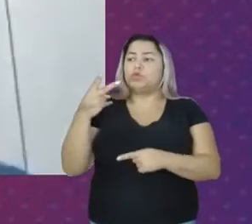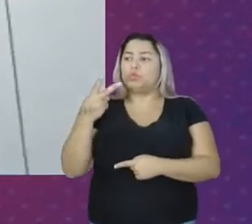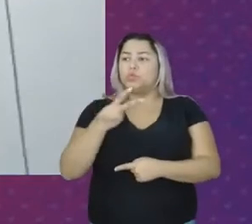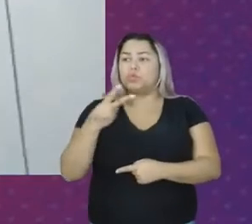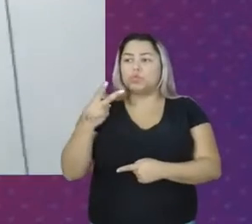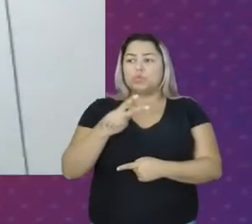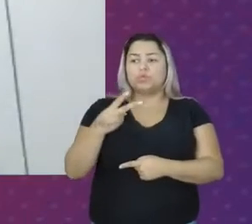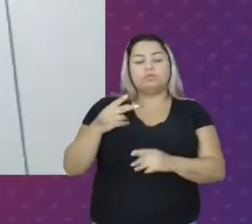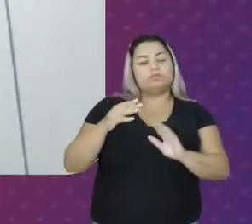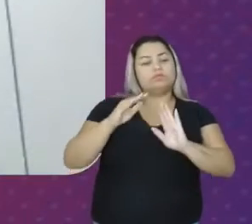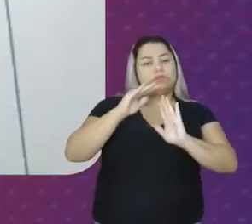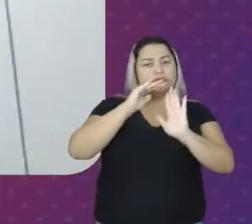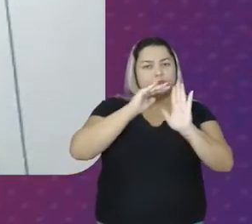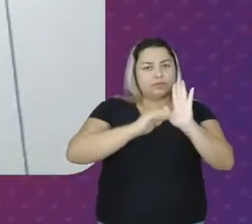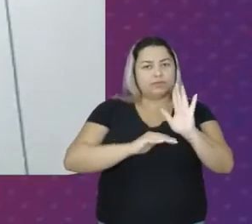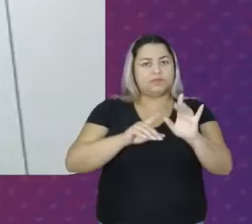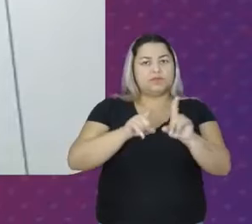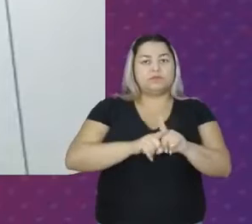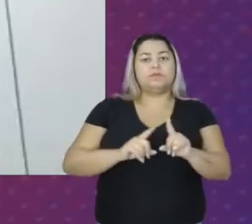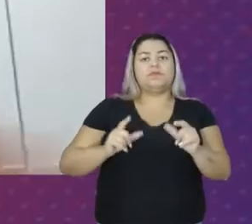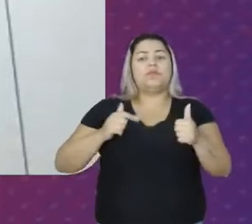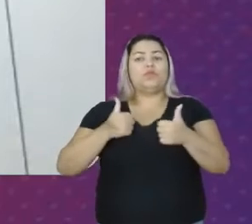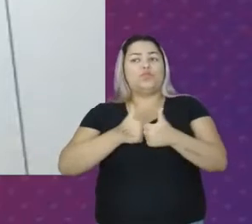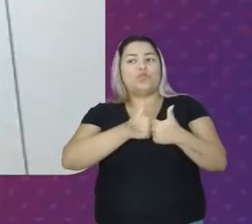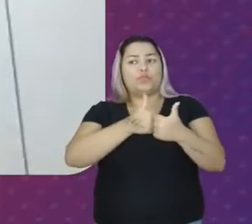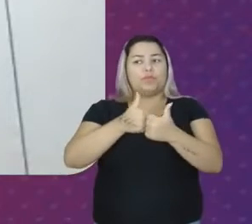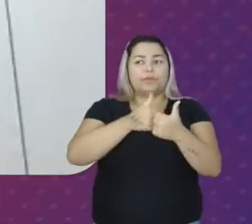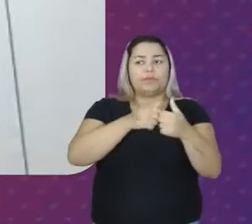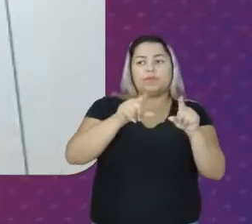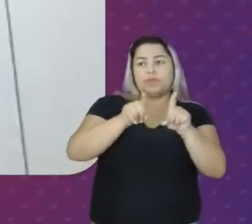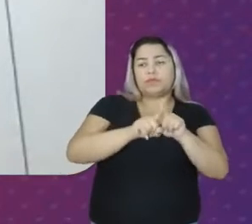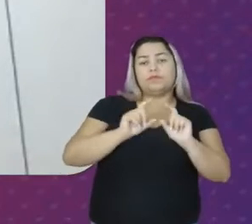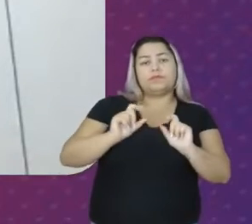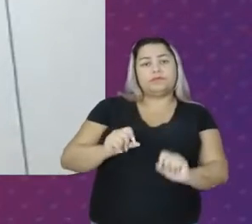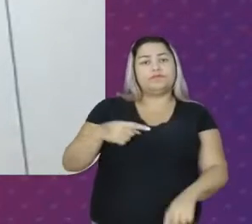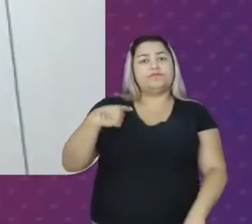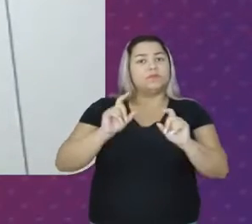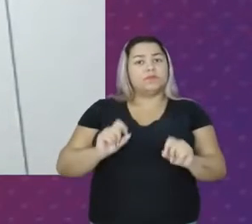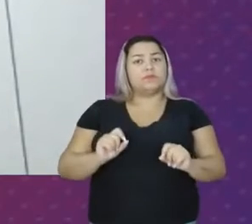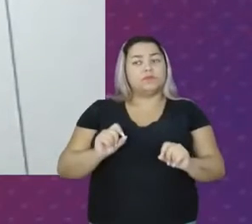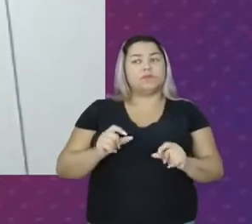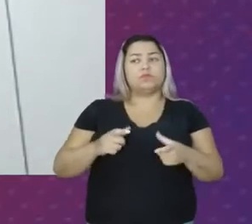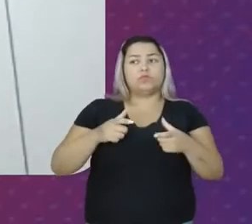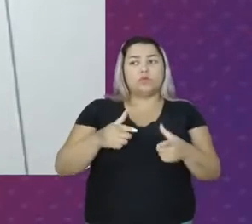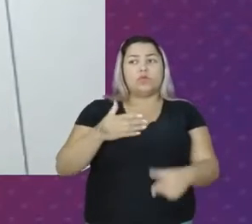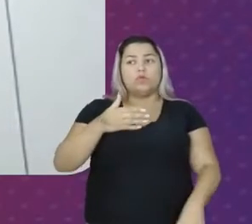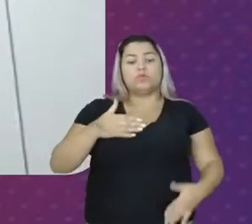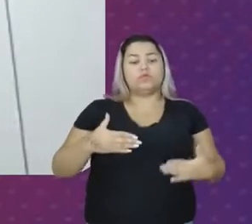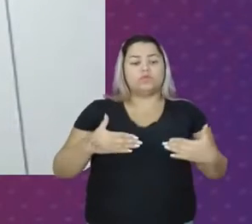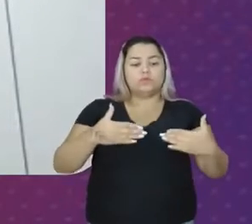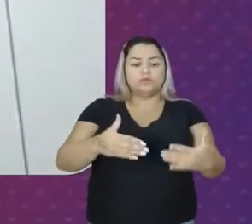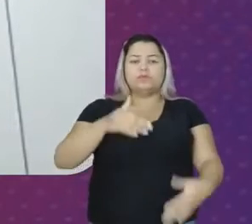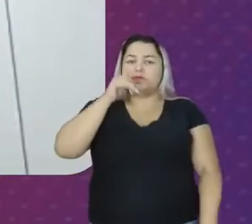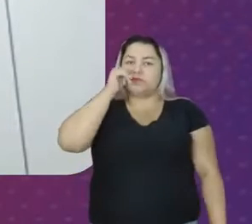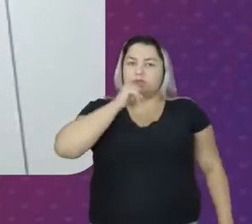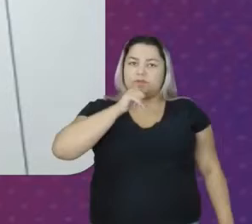duas normas que conduzem um pouco aí das nossas ações no enfrentamento ao Ministério das